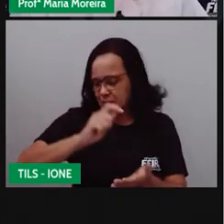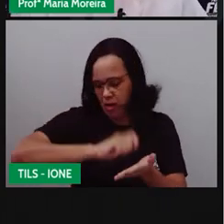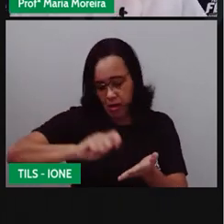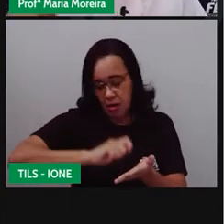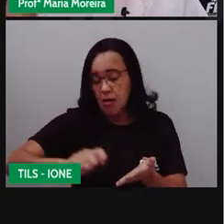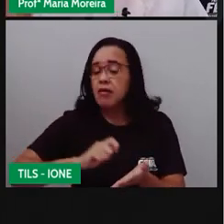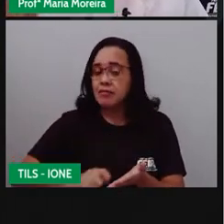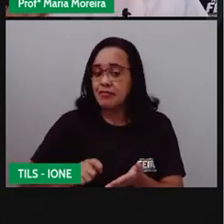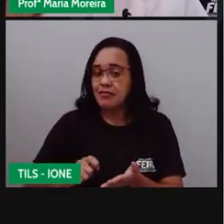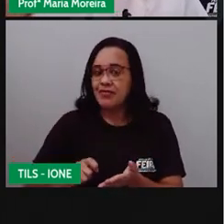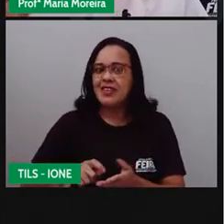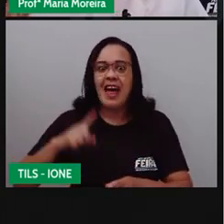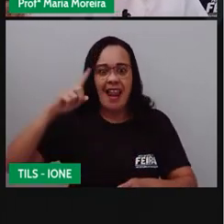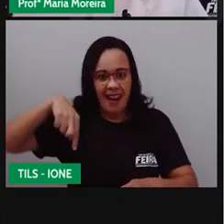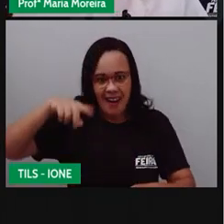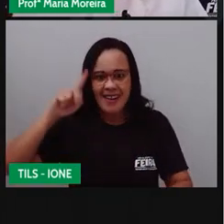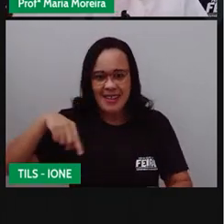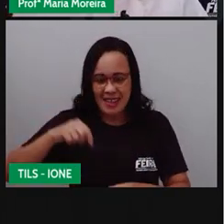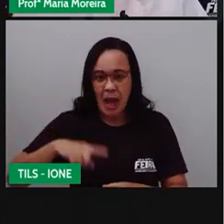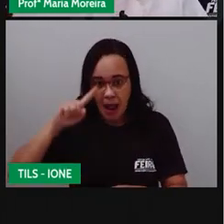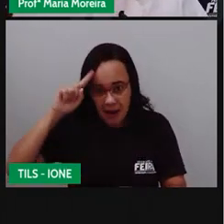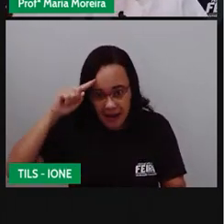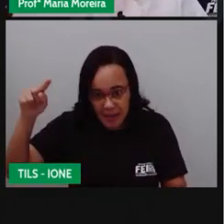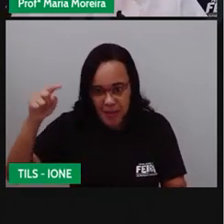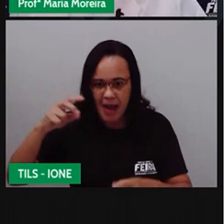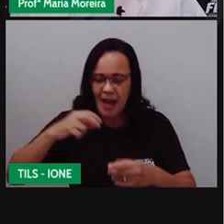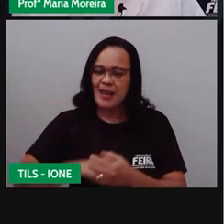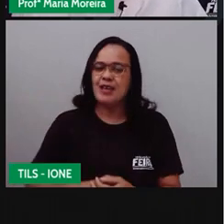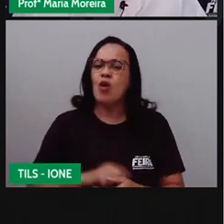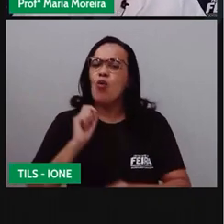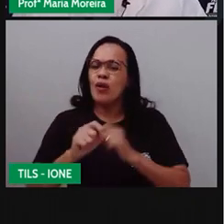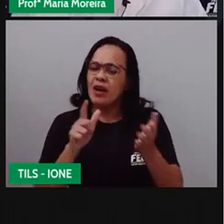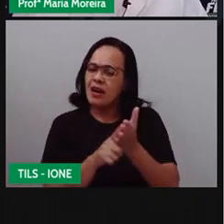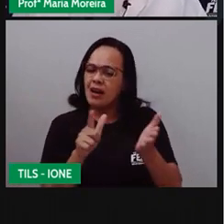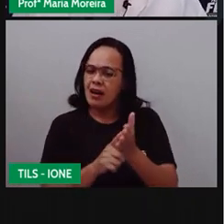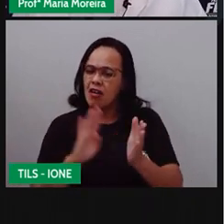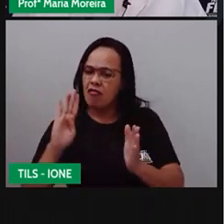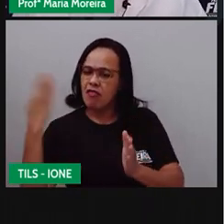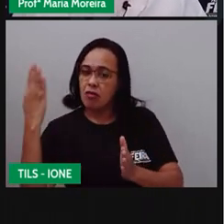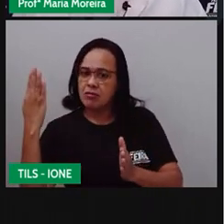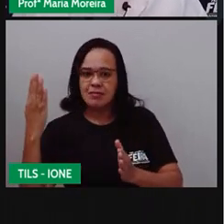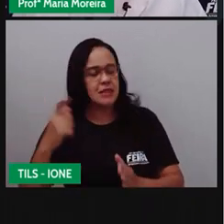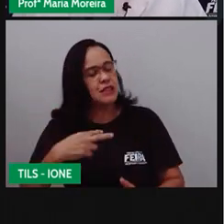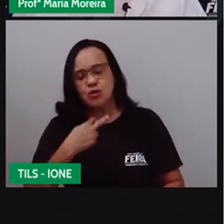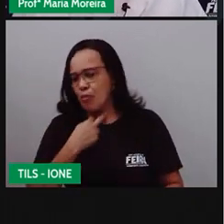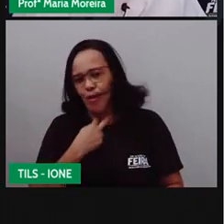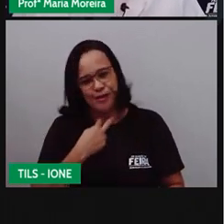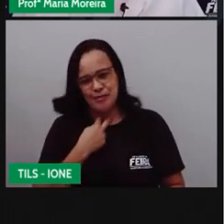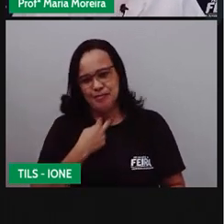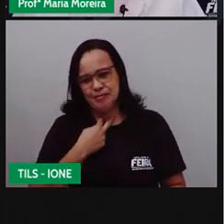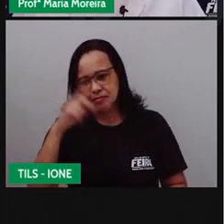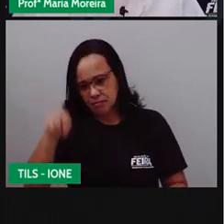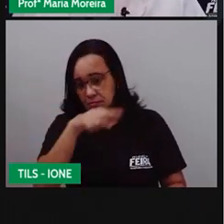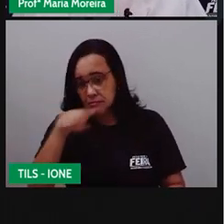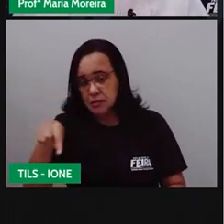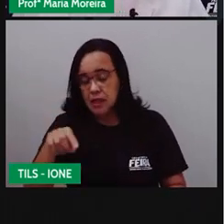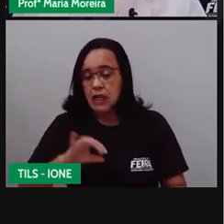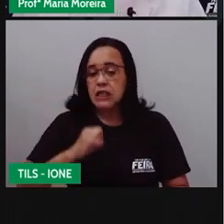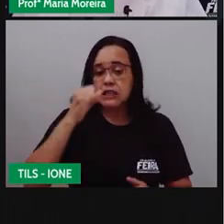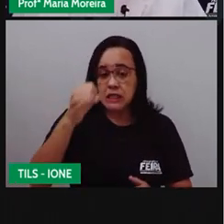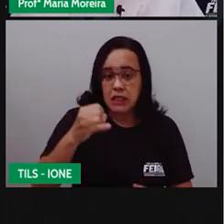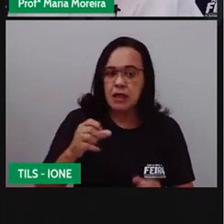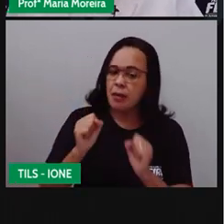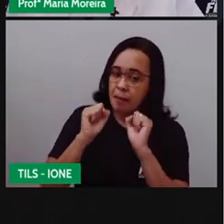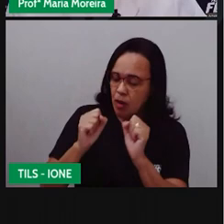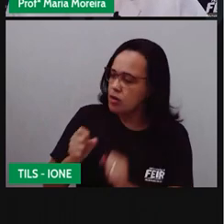isso é o quê? Fake news, né? Bom, além de pesquisar, né? Se possível, entrevistar